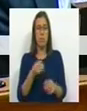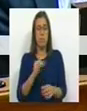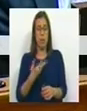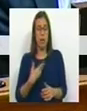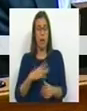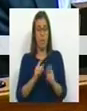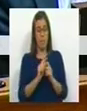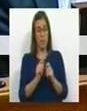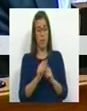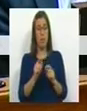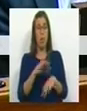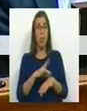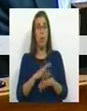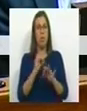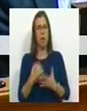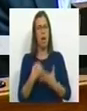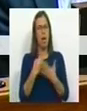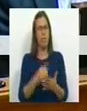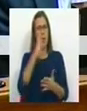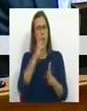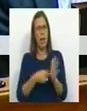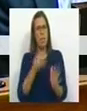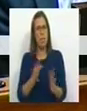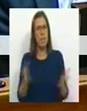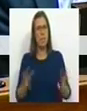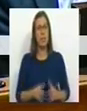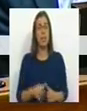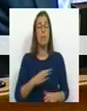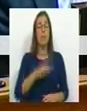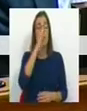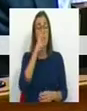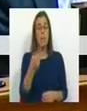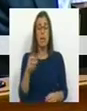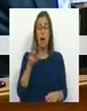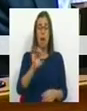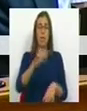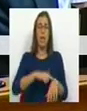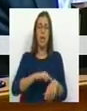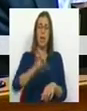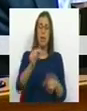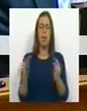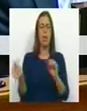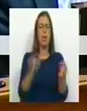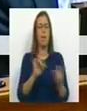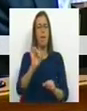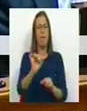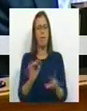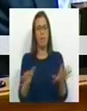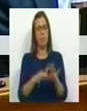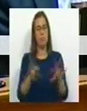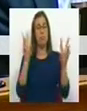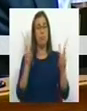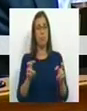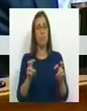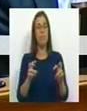esta prestação seja para apoiar quem dela necessita. O Sr. Ministro, na anterior debate sobre esta